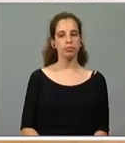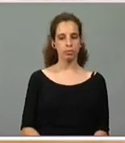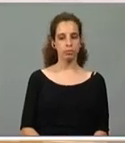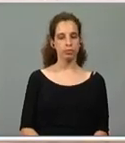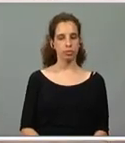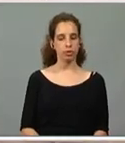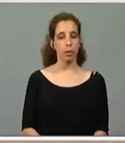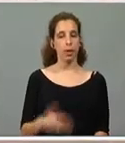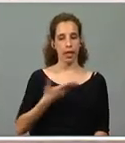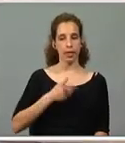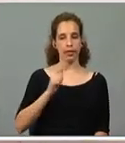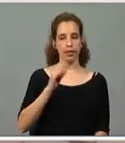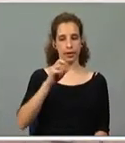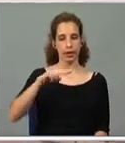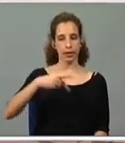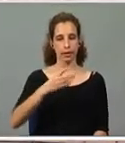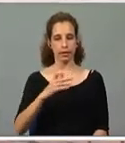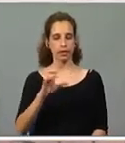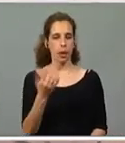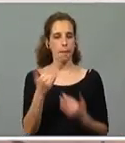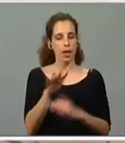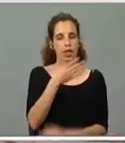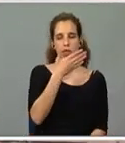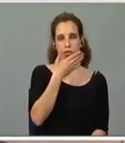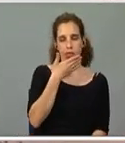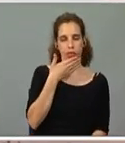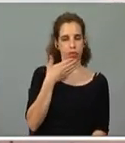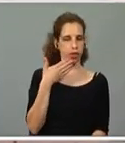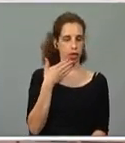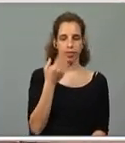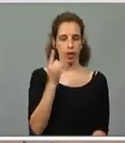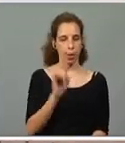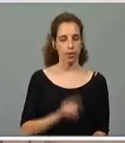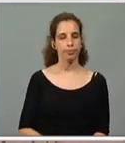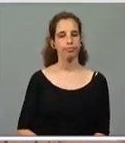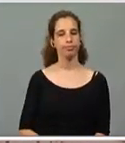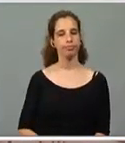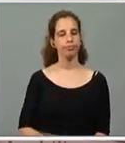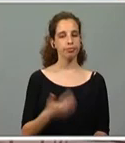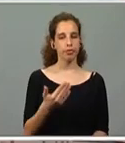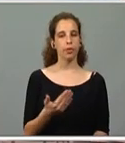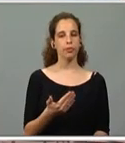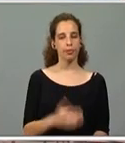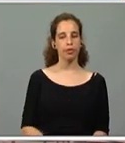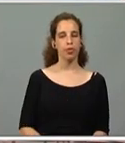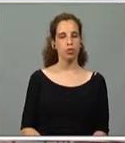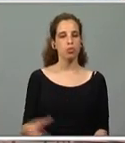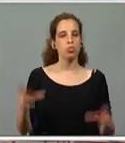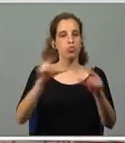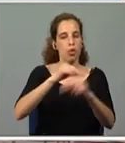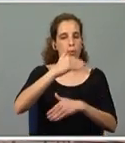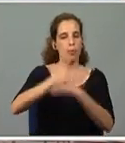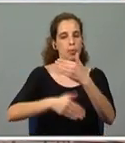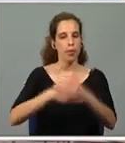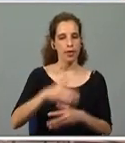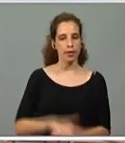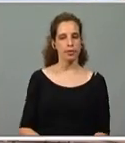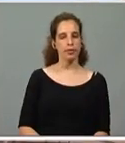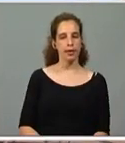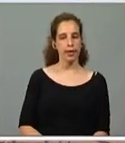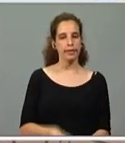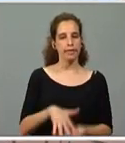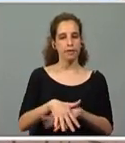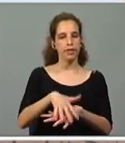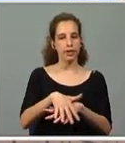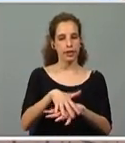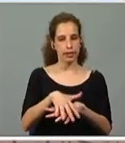uma decantação, mas não é suficiente para termos a água. Então, vamos partir para um novo processo que é a filtração.